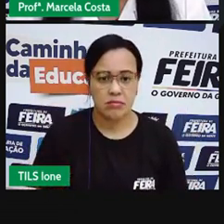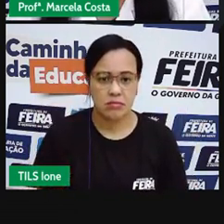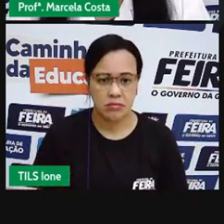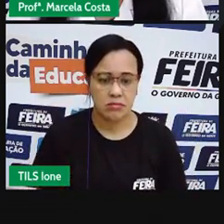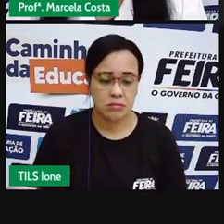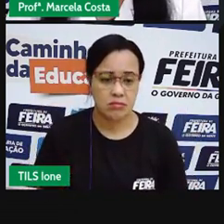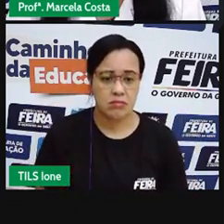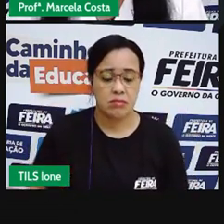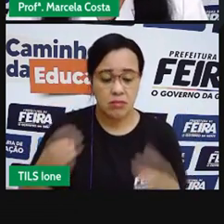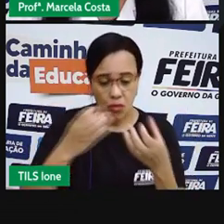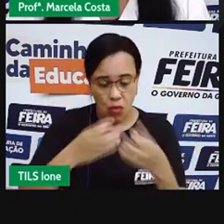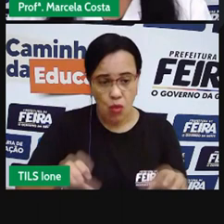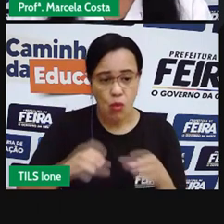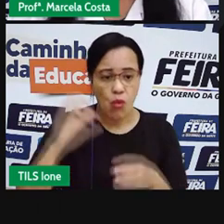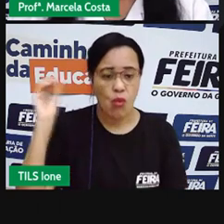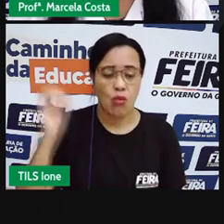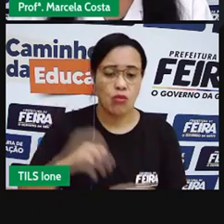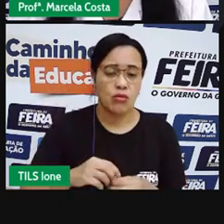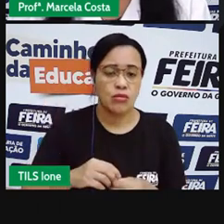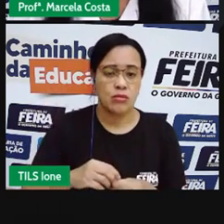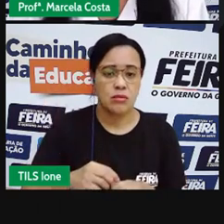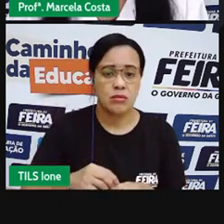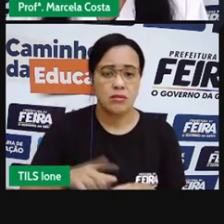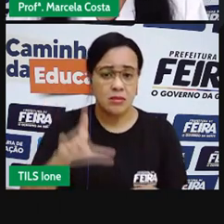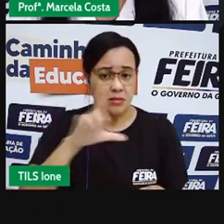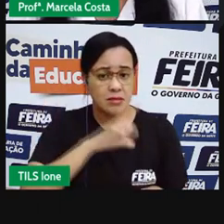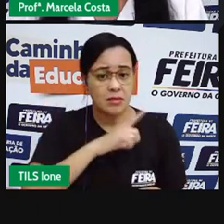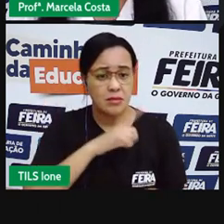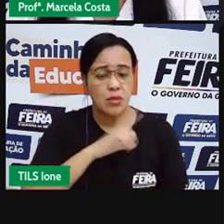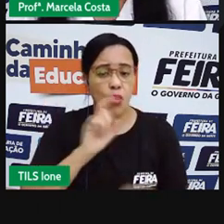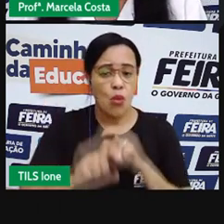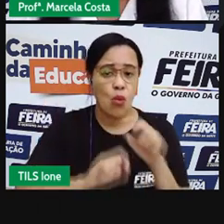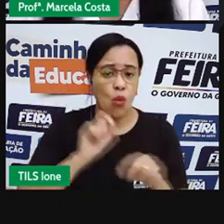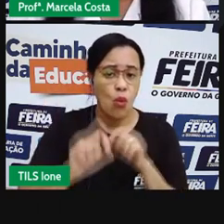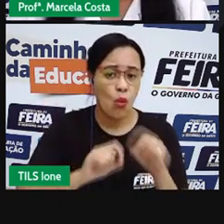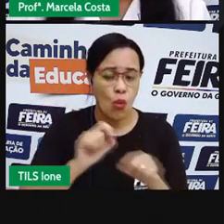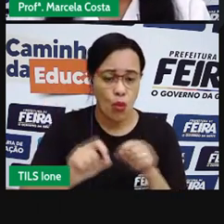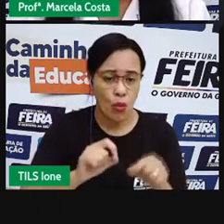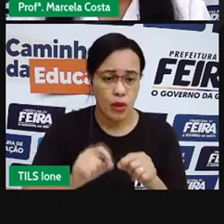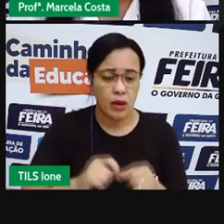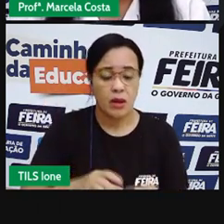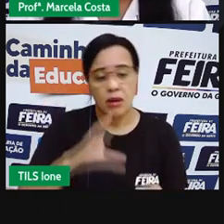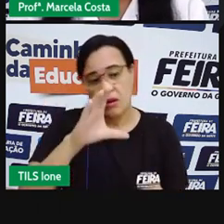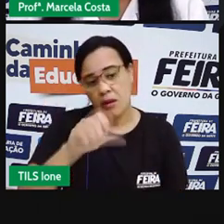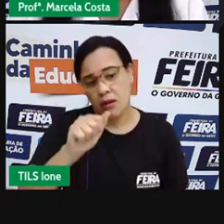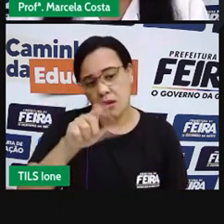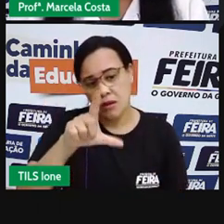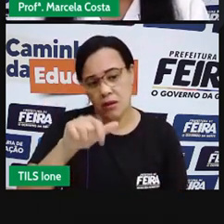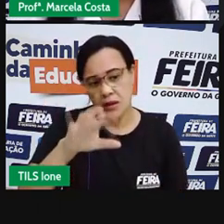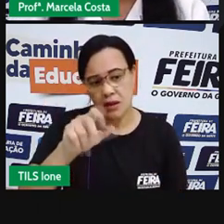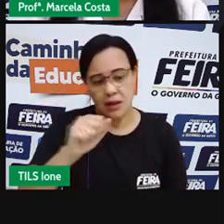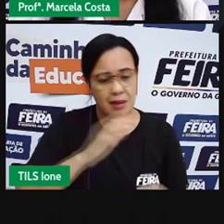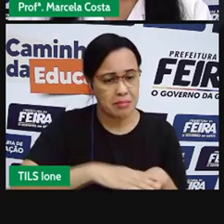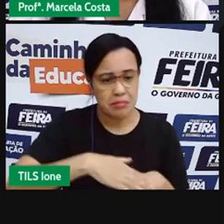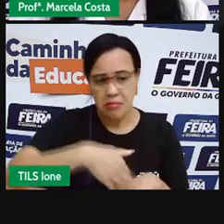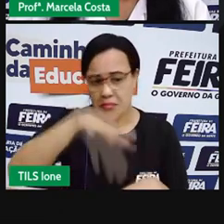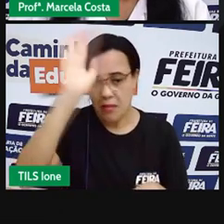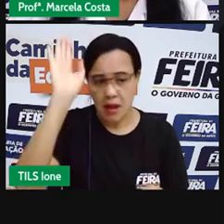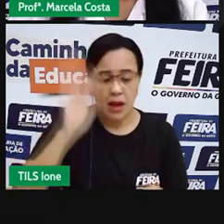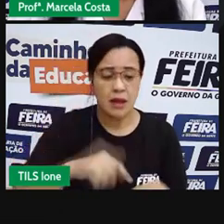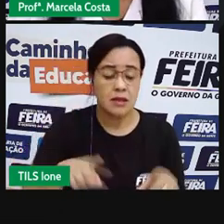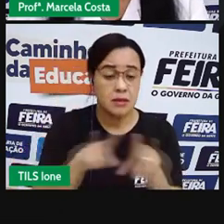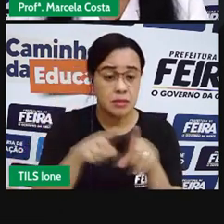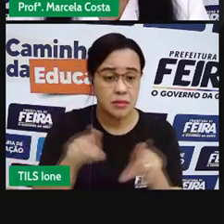A casca do ovo possui elevada quantidade de carbonato de cálcio. E a sua cor, ela